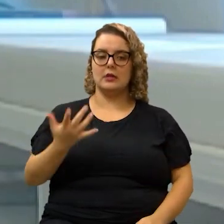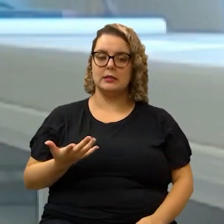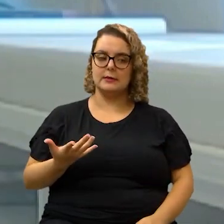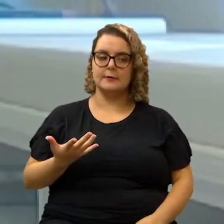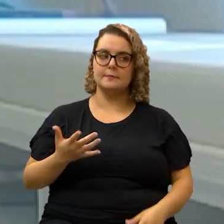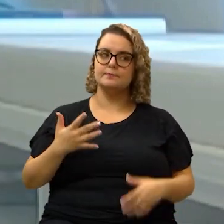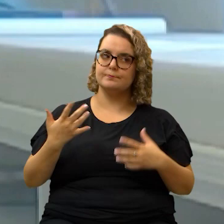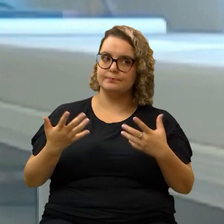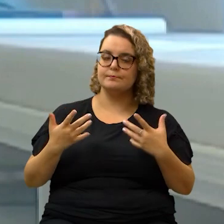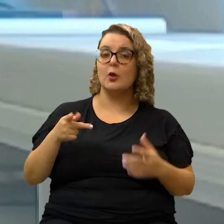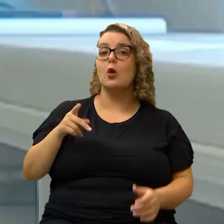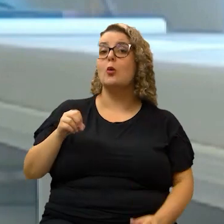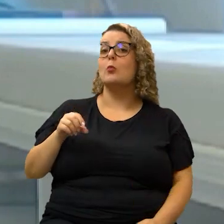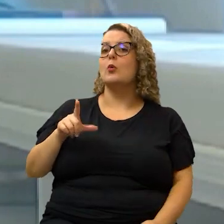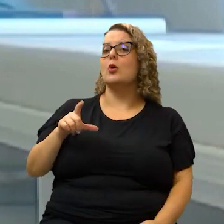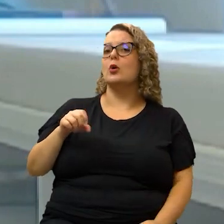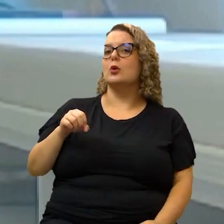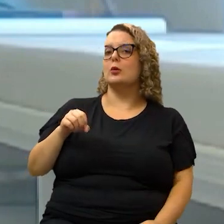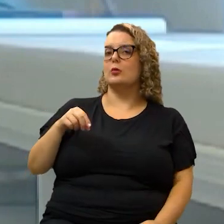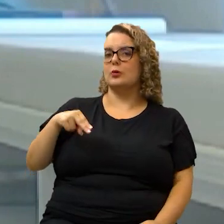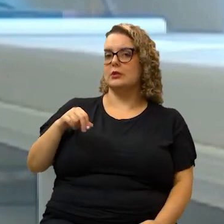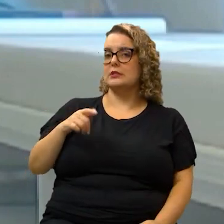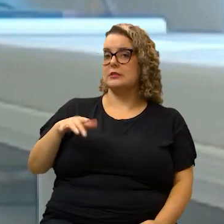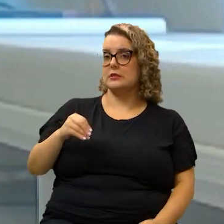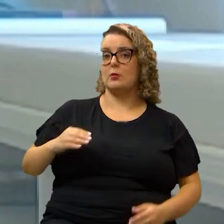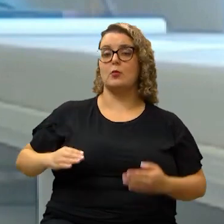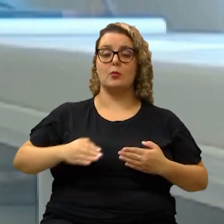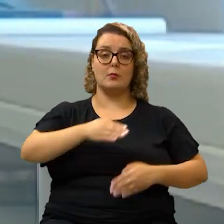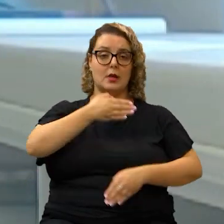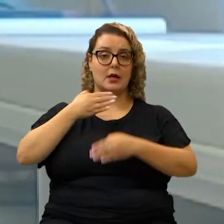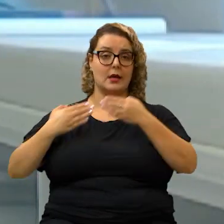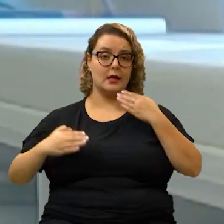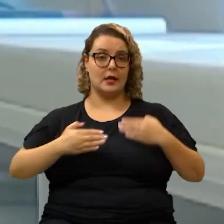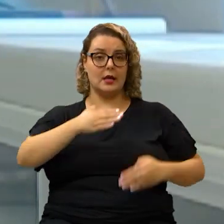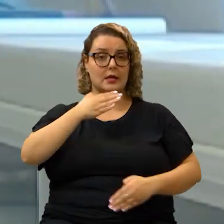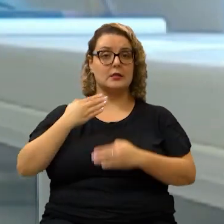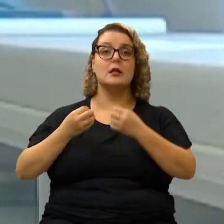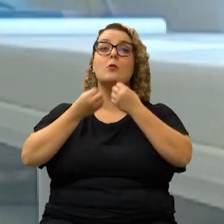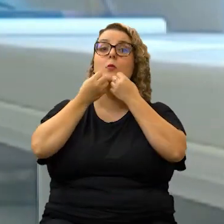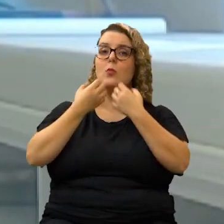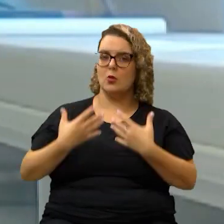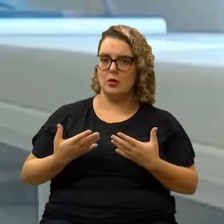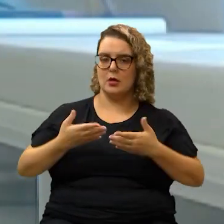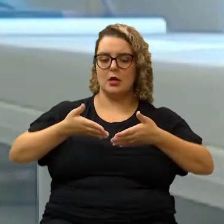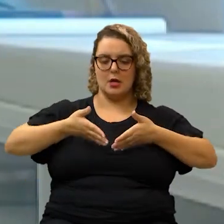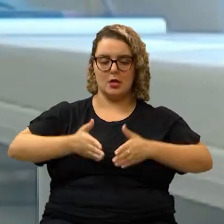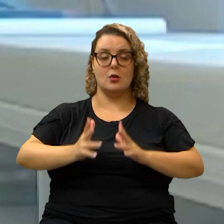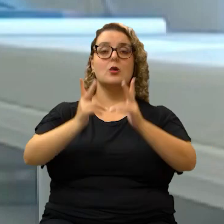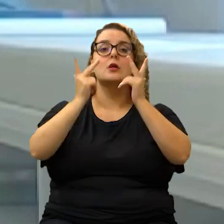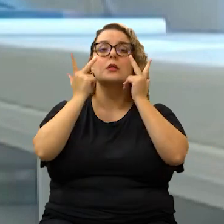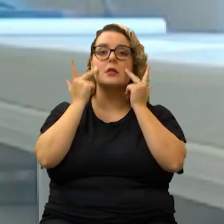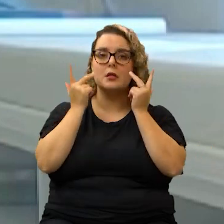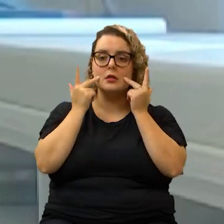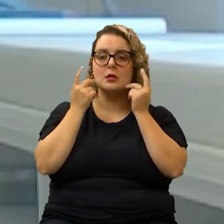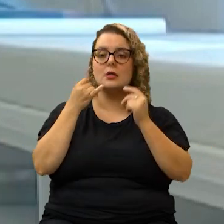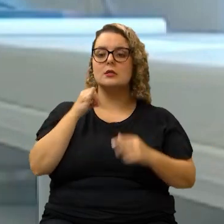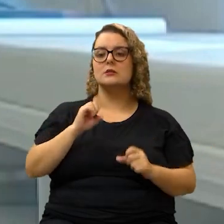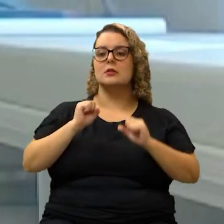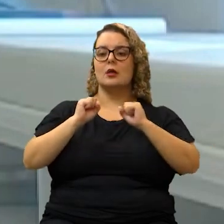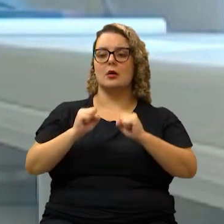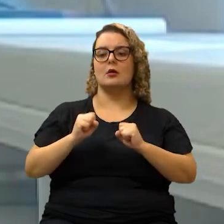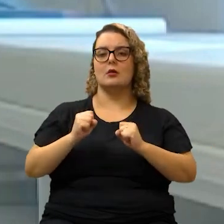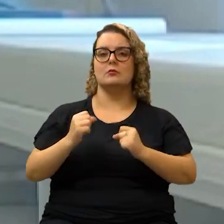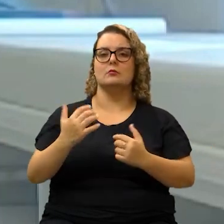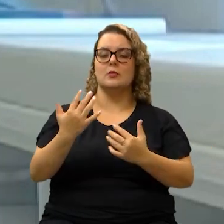boas. Então, o que que é bom? Nasceu parto natural, se puder ficar em contato com a pele com essa mãe, porque ela